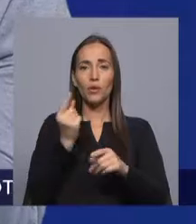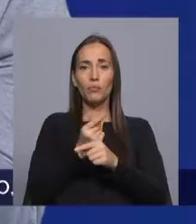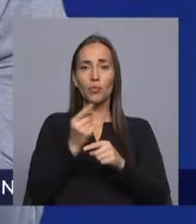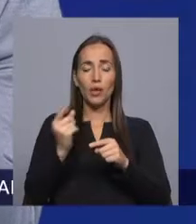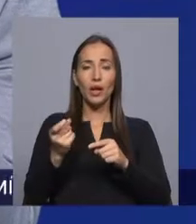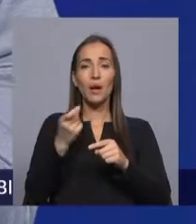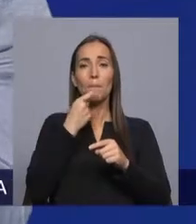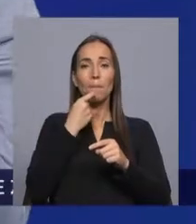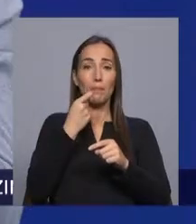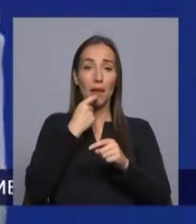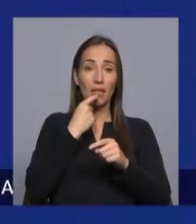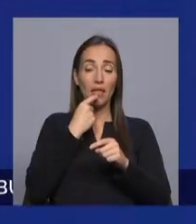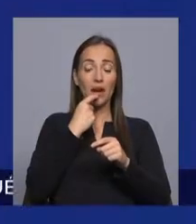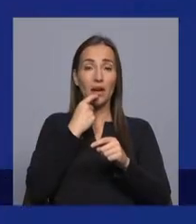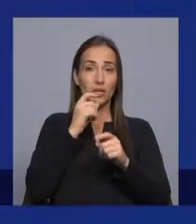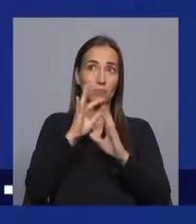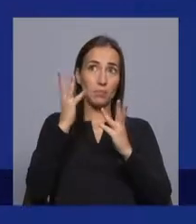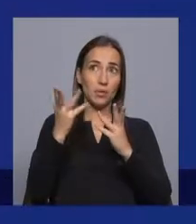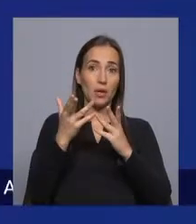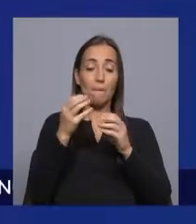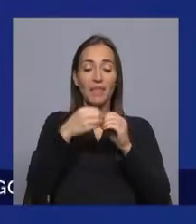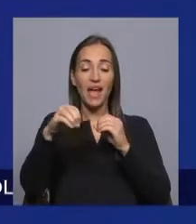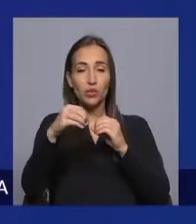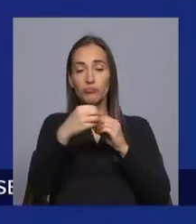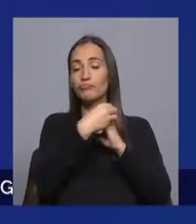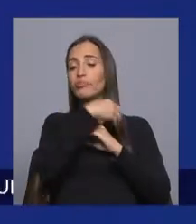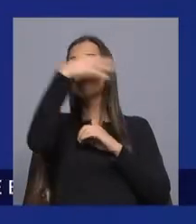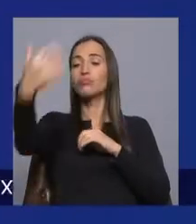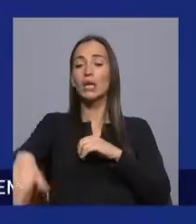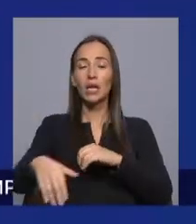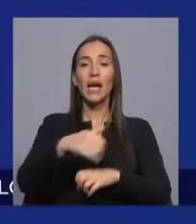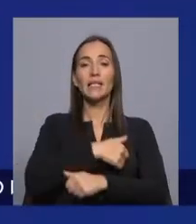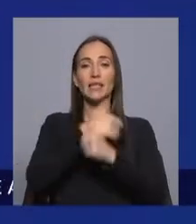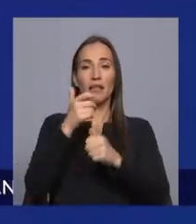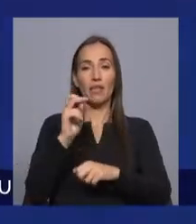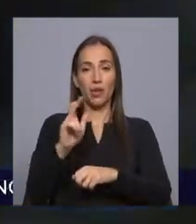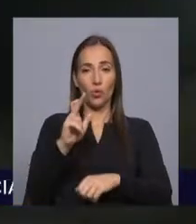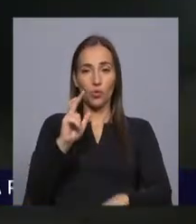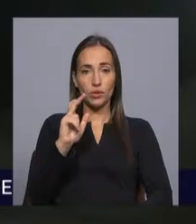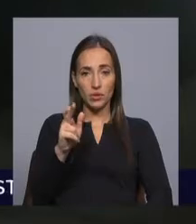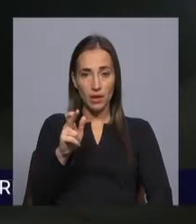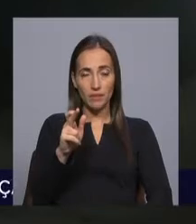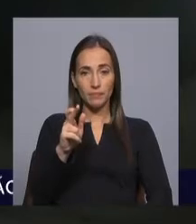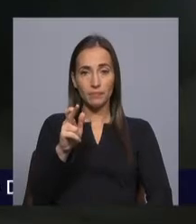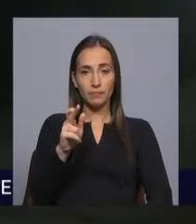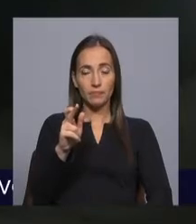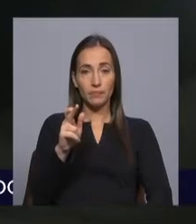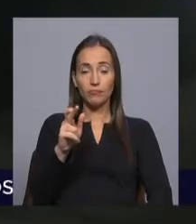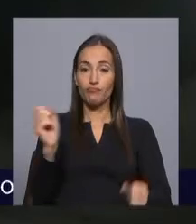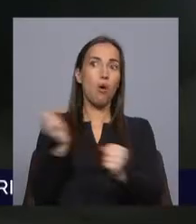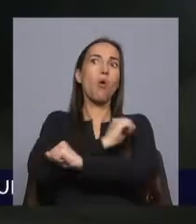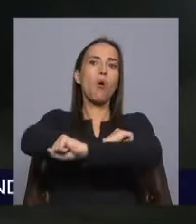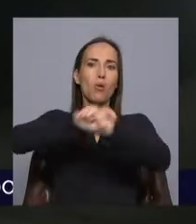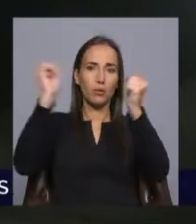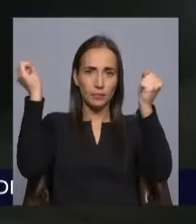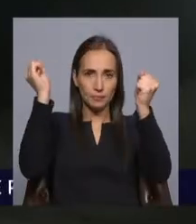uma rocha espacial entrou pelos céus da cidade russa de Chelyabinsk e aquilo explodiu a uma